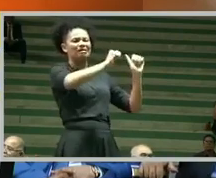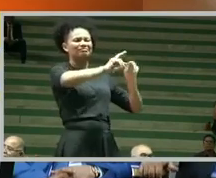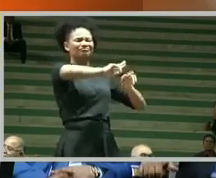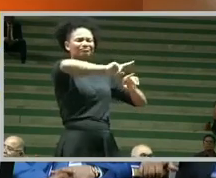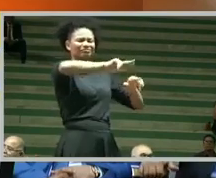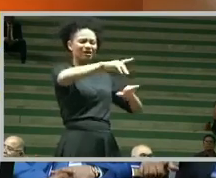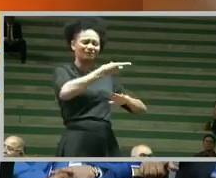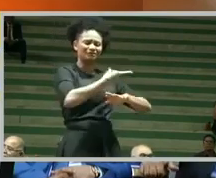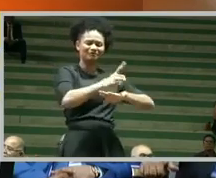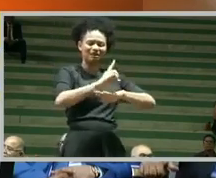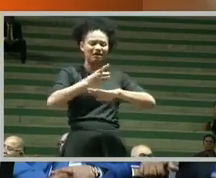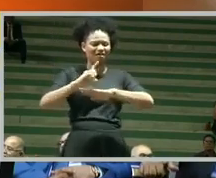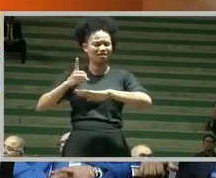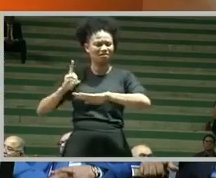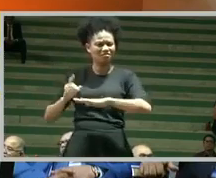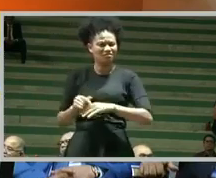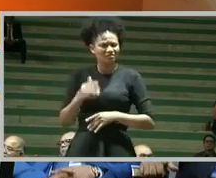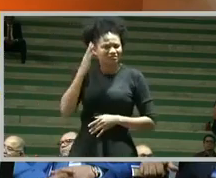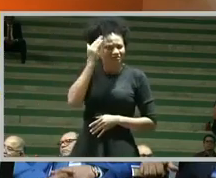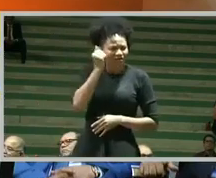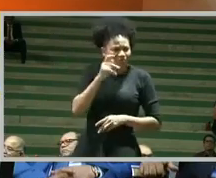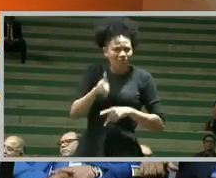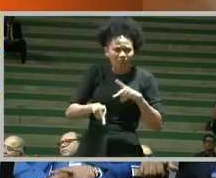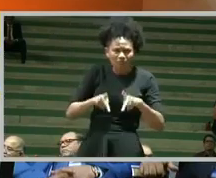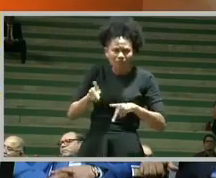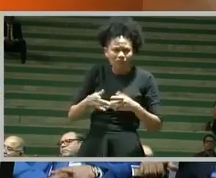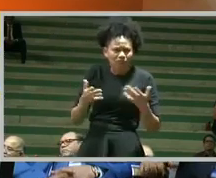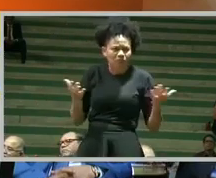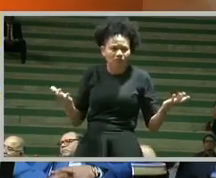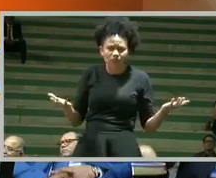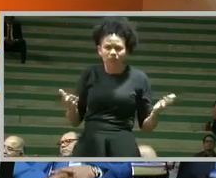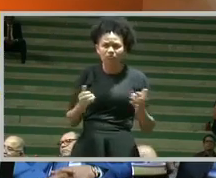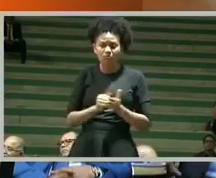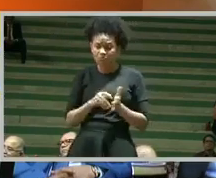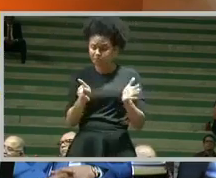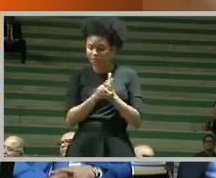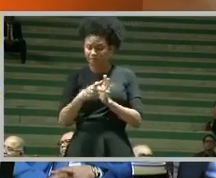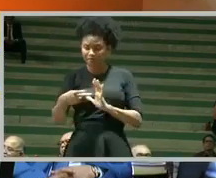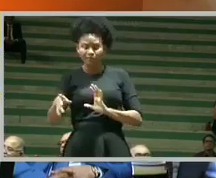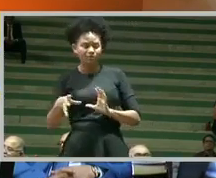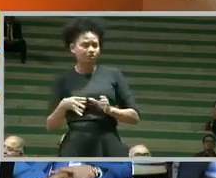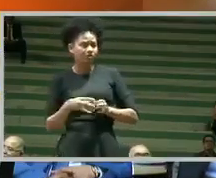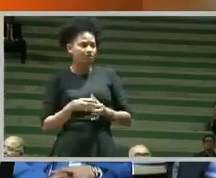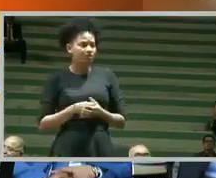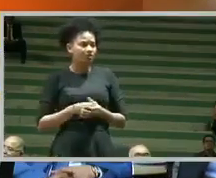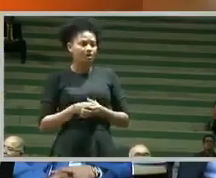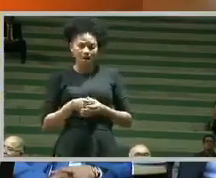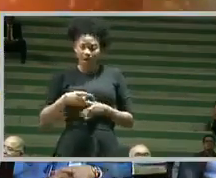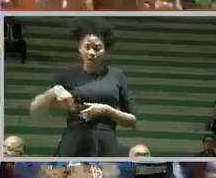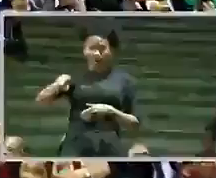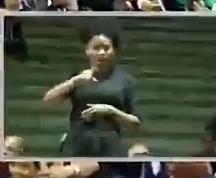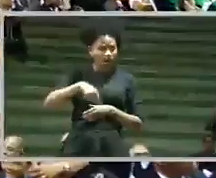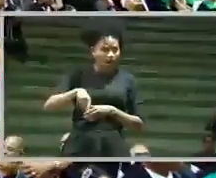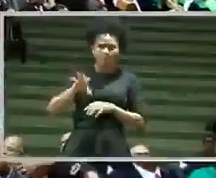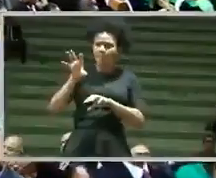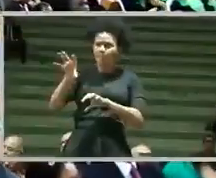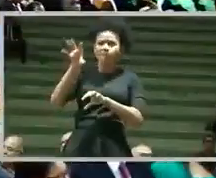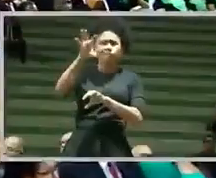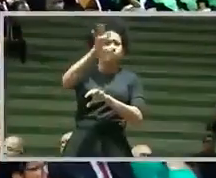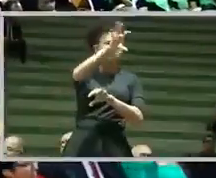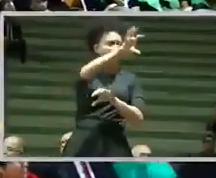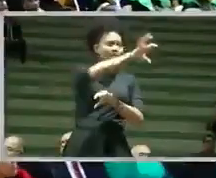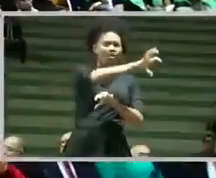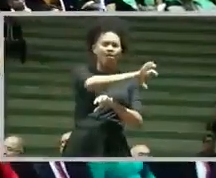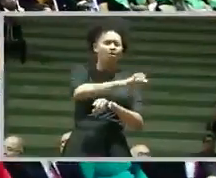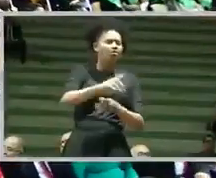deuses. Sabe quem são esses povos? Parte deles é aqueles também